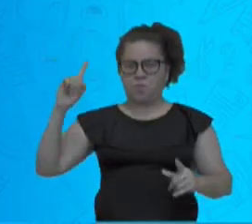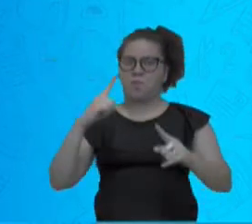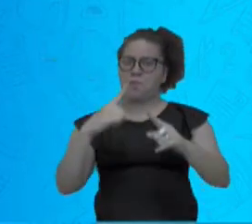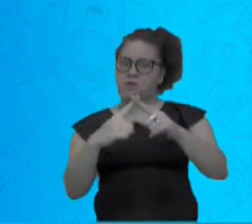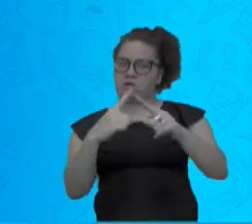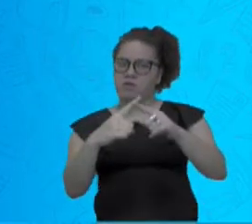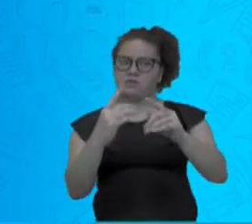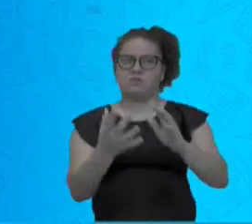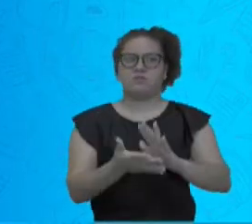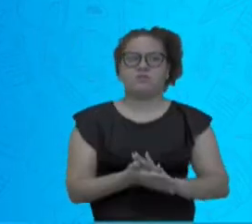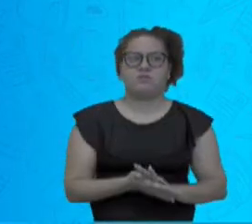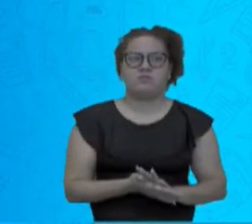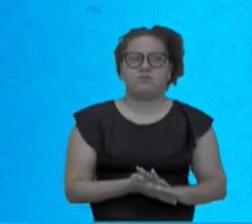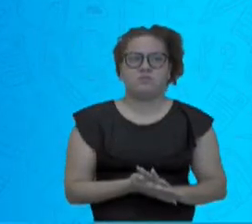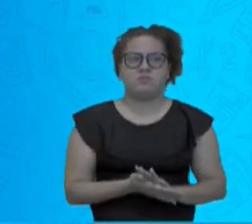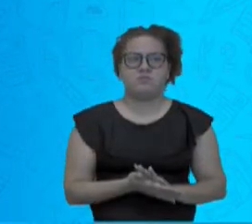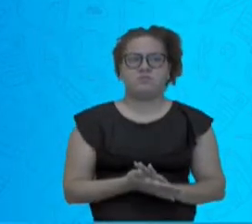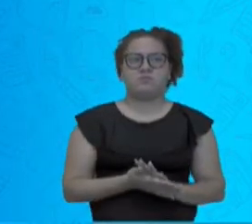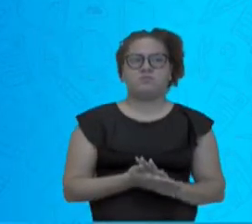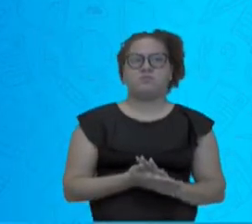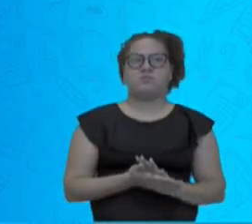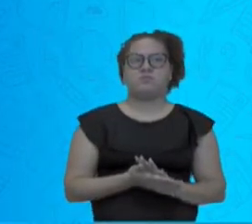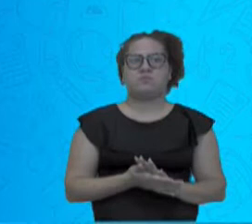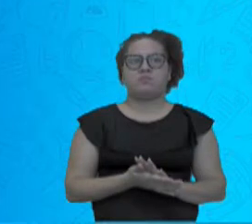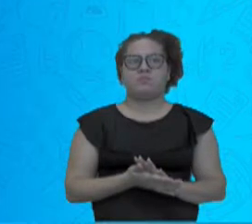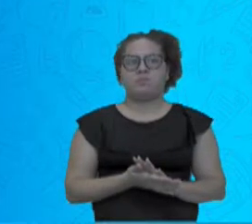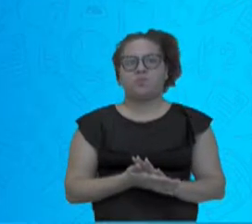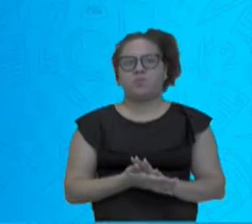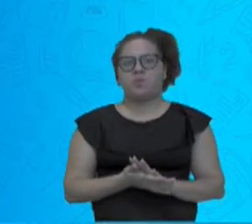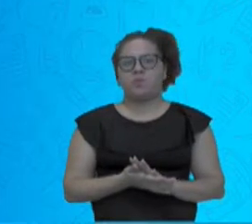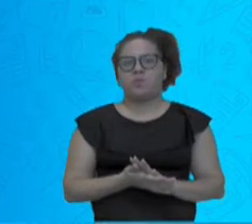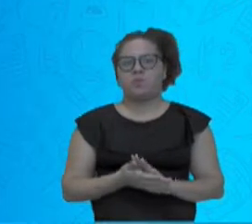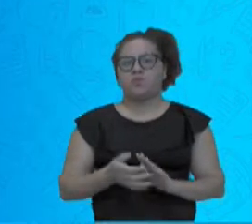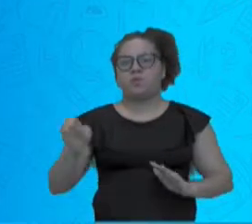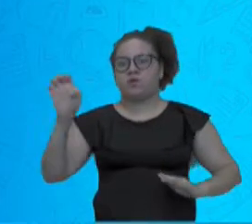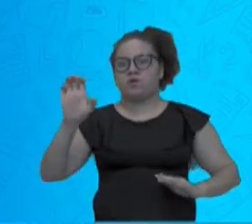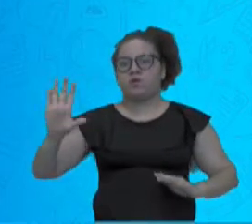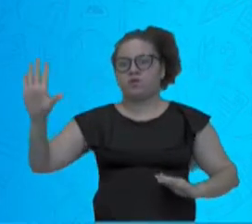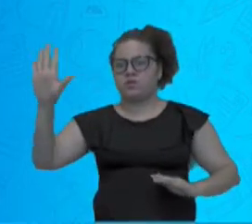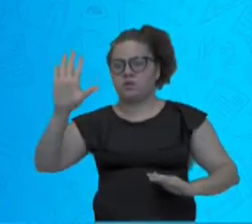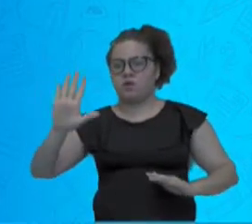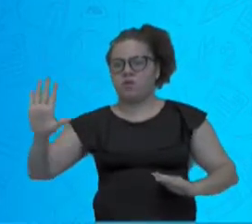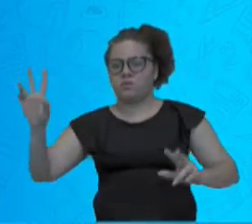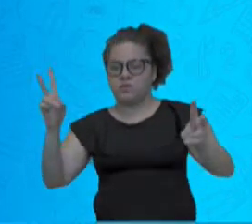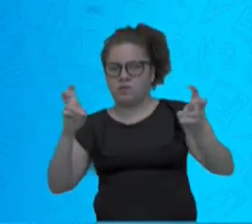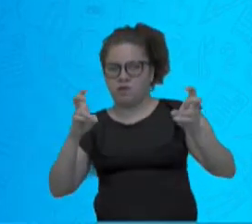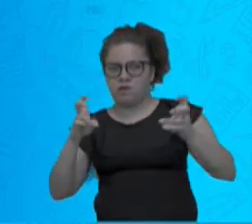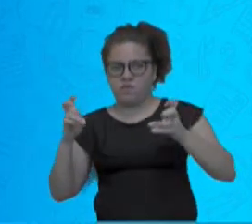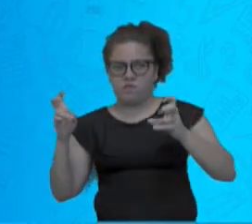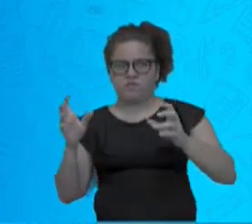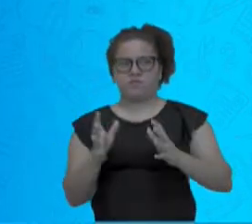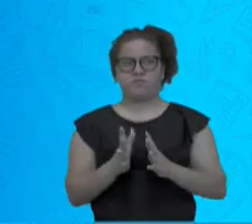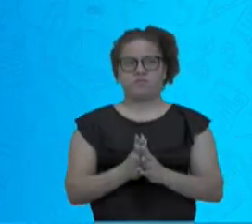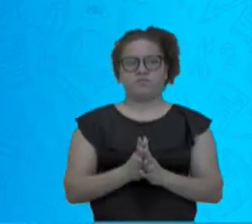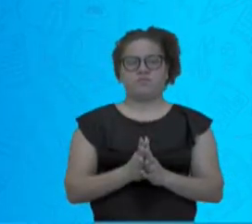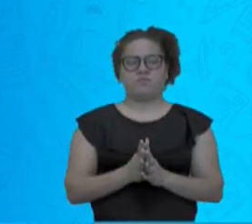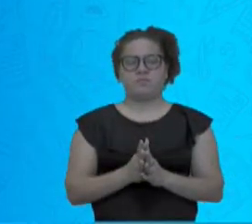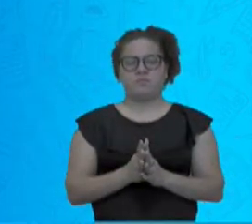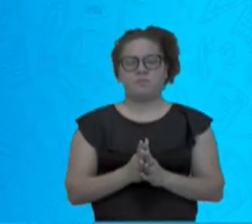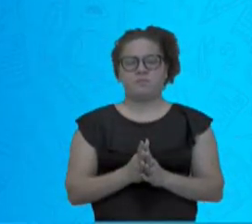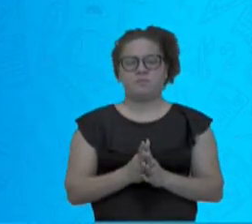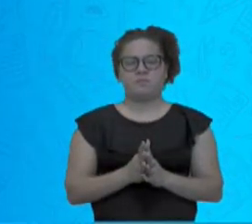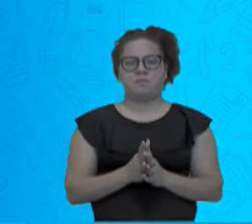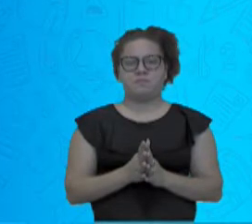Porque mais ou menos por aqui nós temos o quê? Olha, passando aqui, ó,